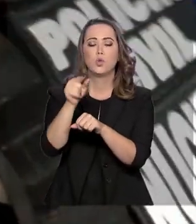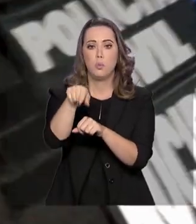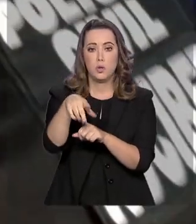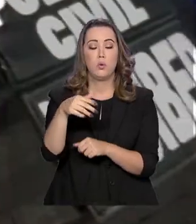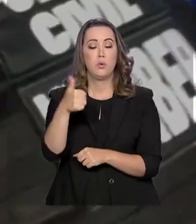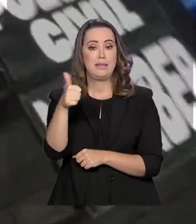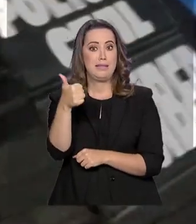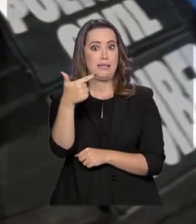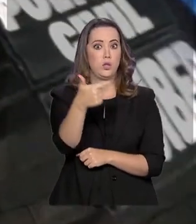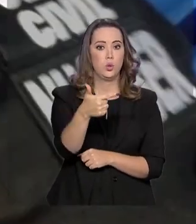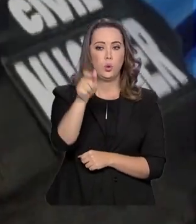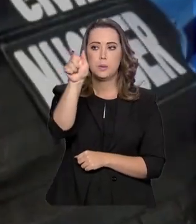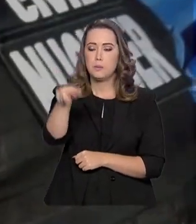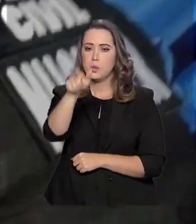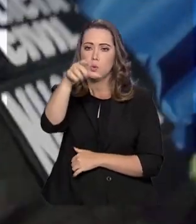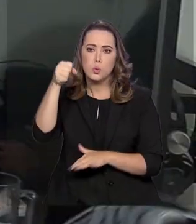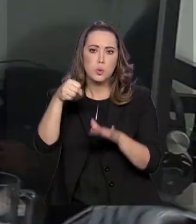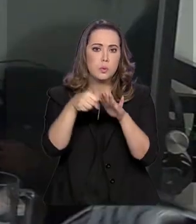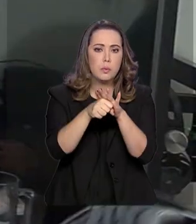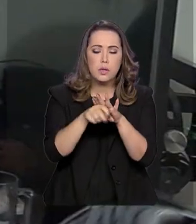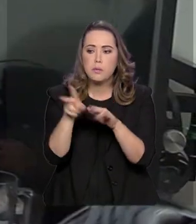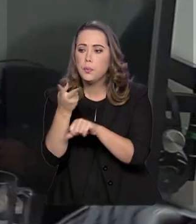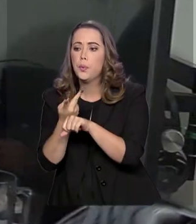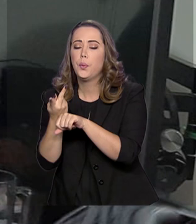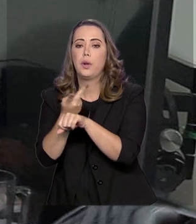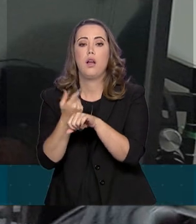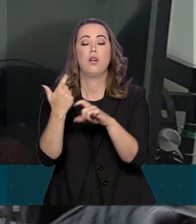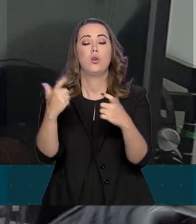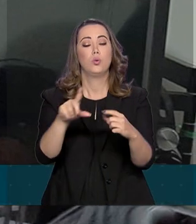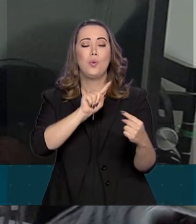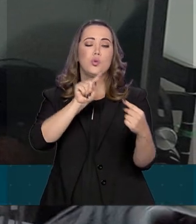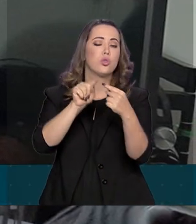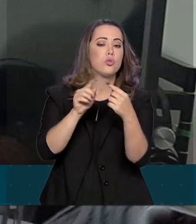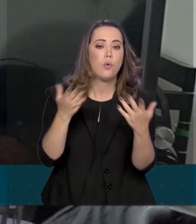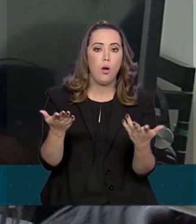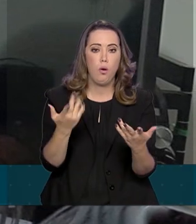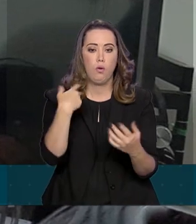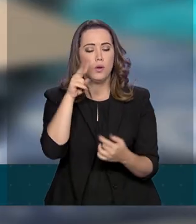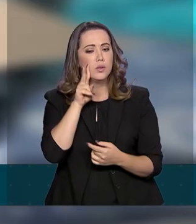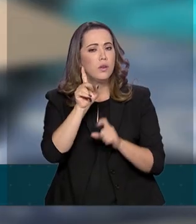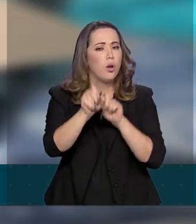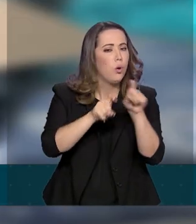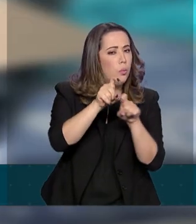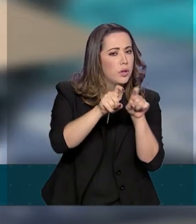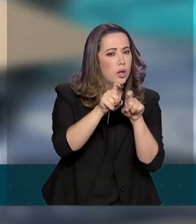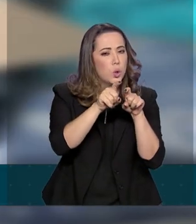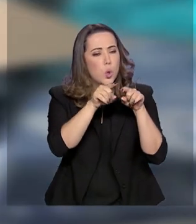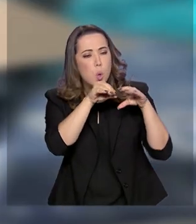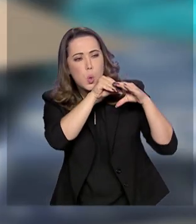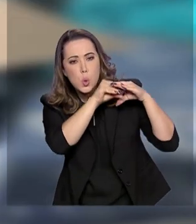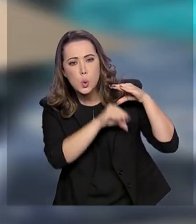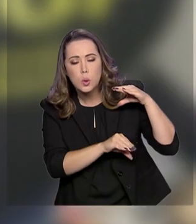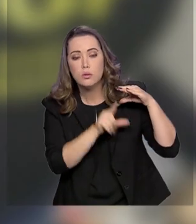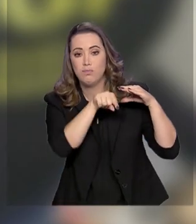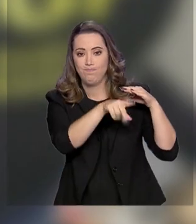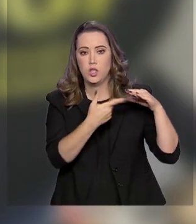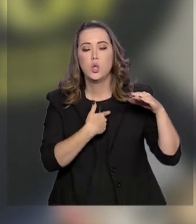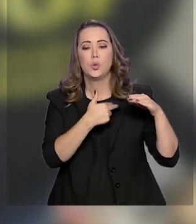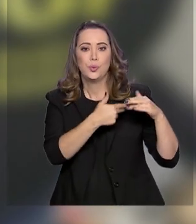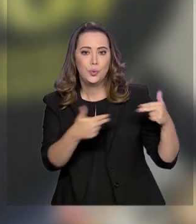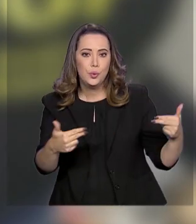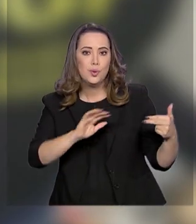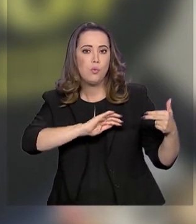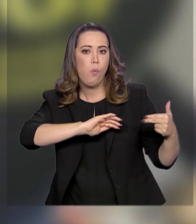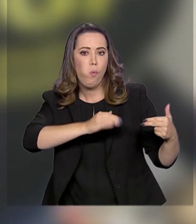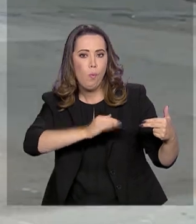dos 112 mandados de busca e apreensão. O alvo? Objetos e arquivos de computadores com conteúdo pornográfico. Desde a